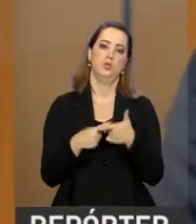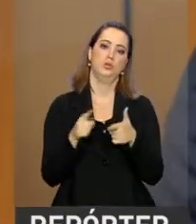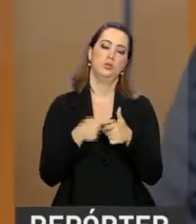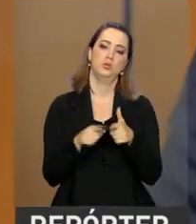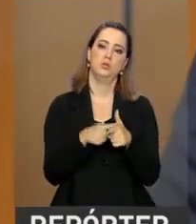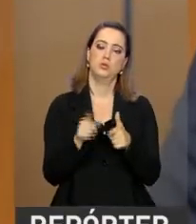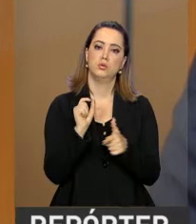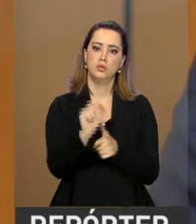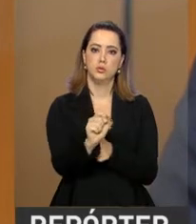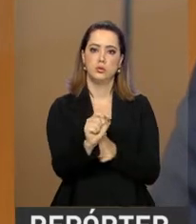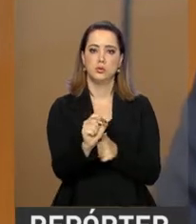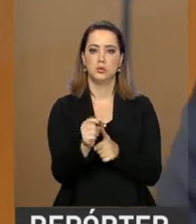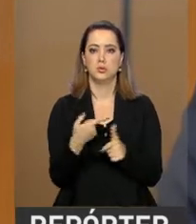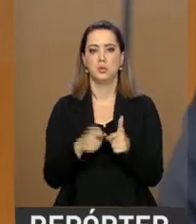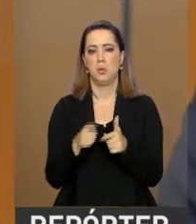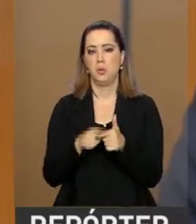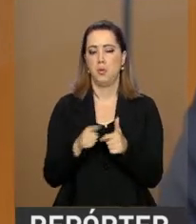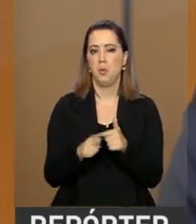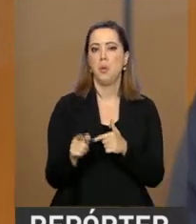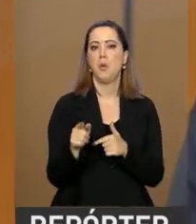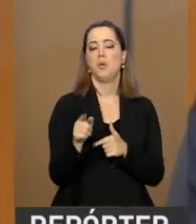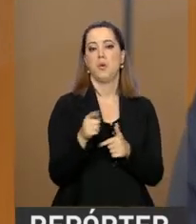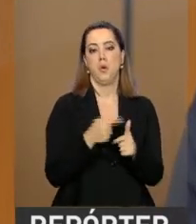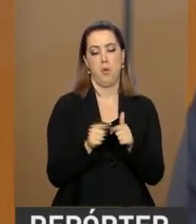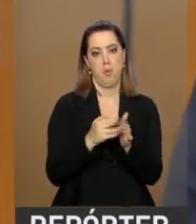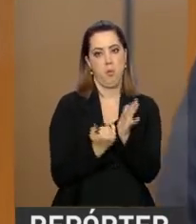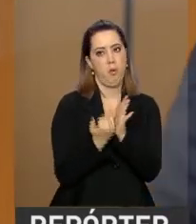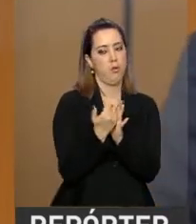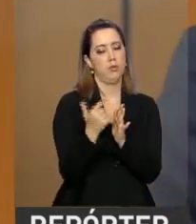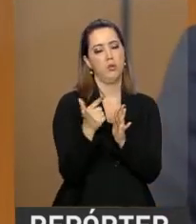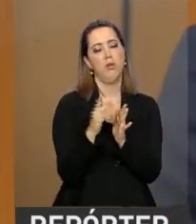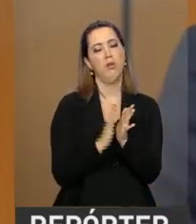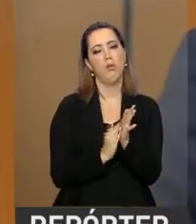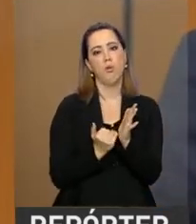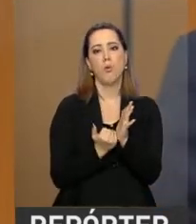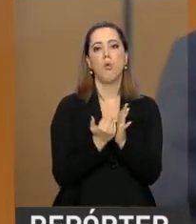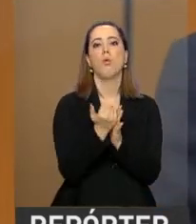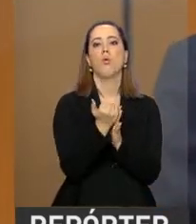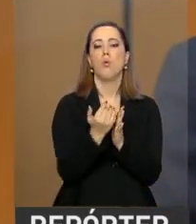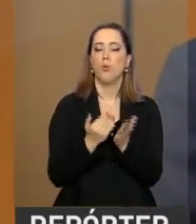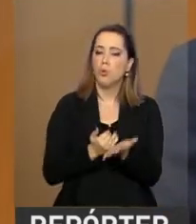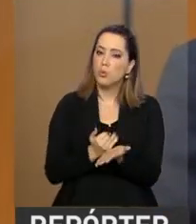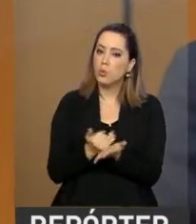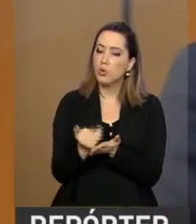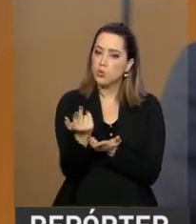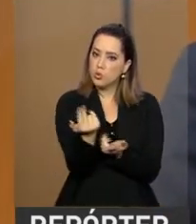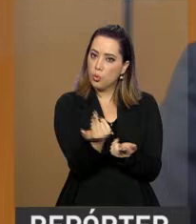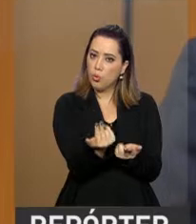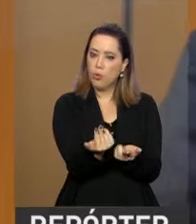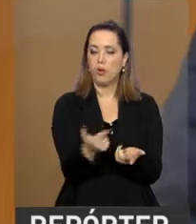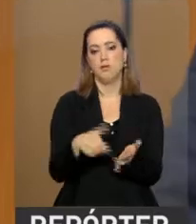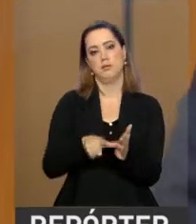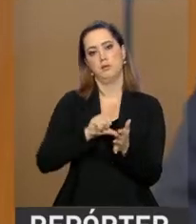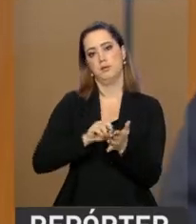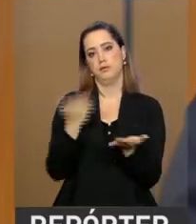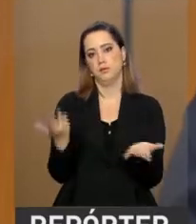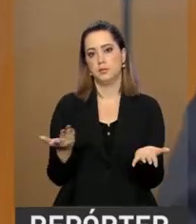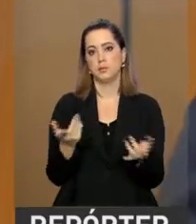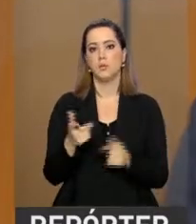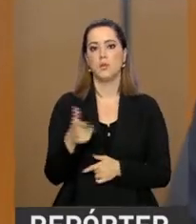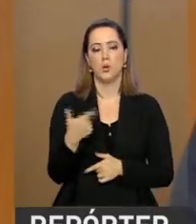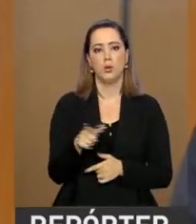há risco, continua a nossa classificação, nossa e das agências internacionais, a mesma. Não